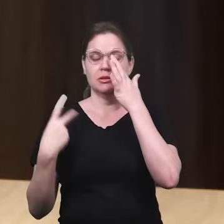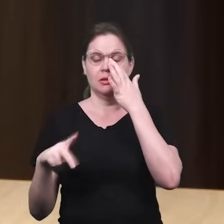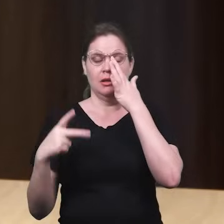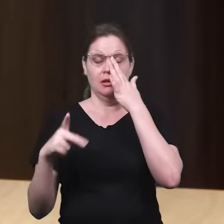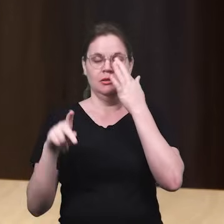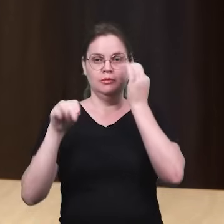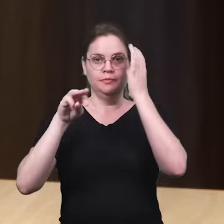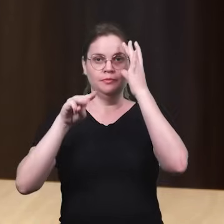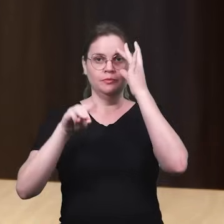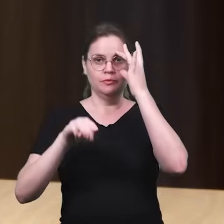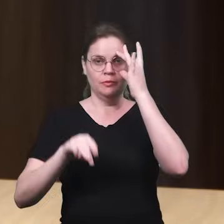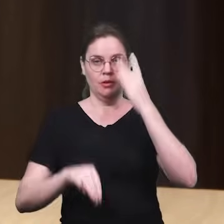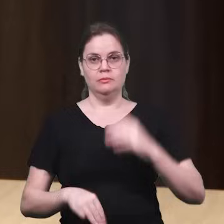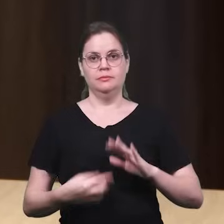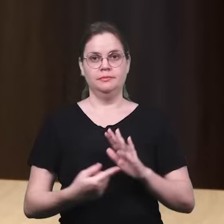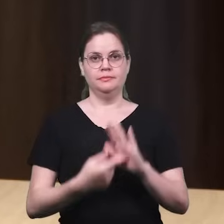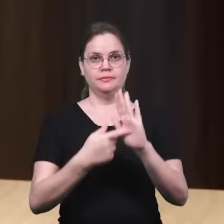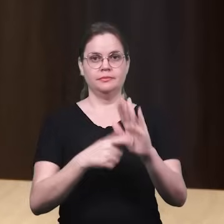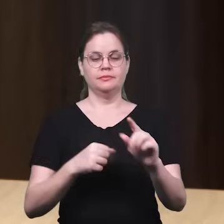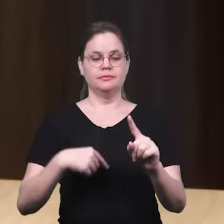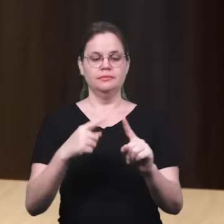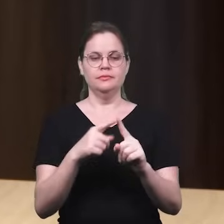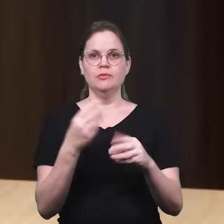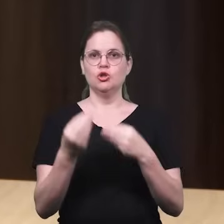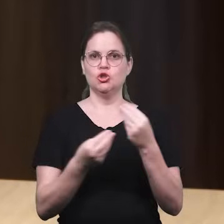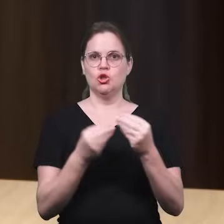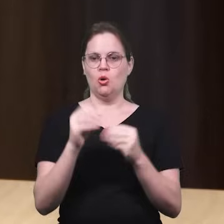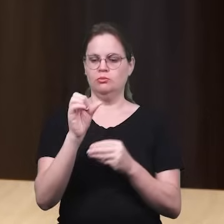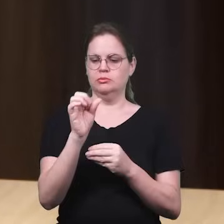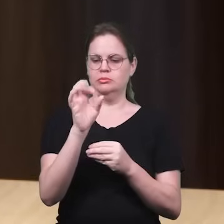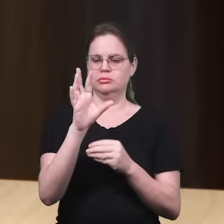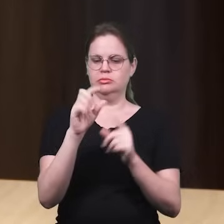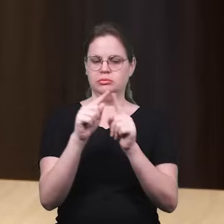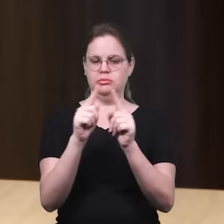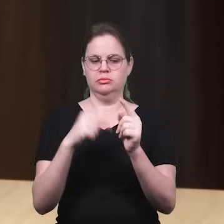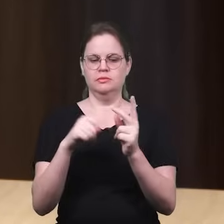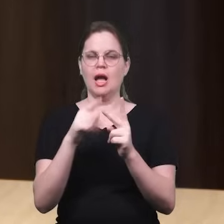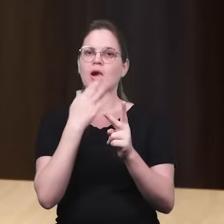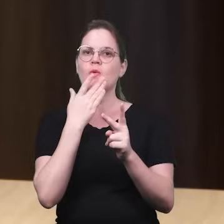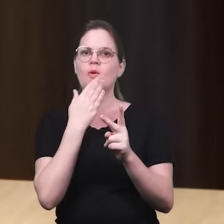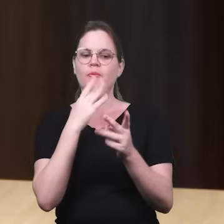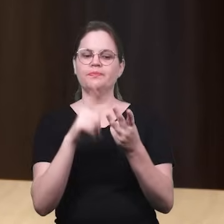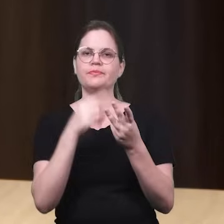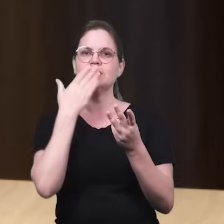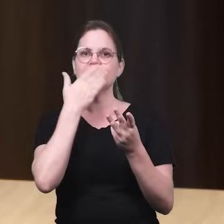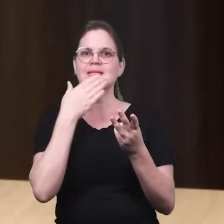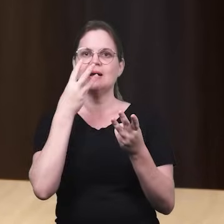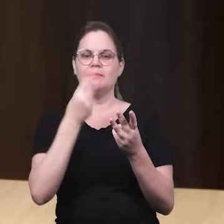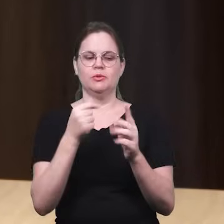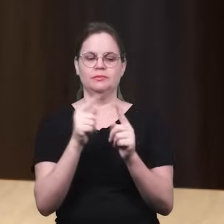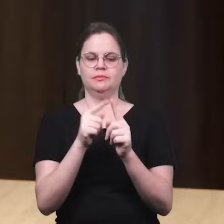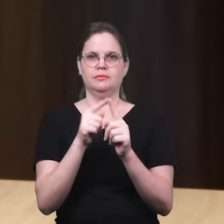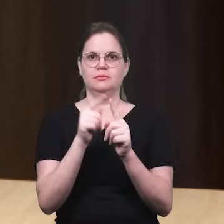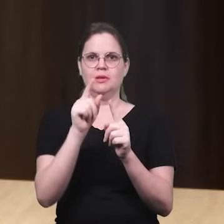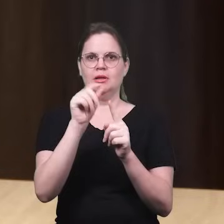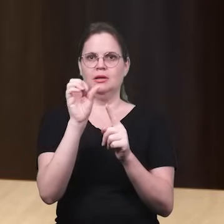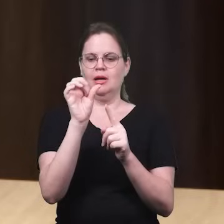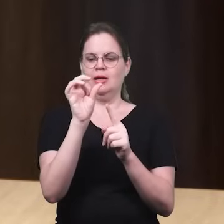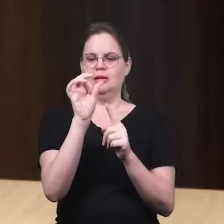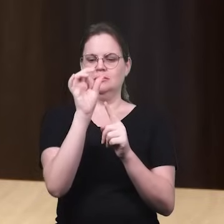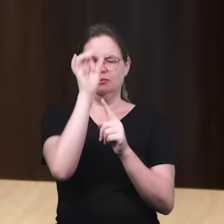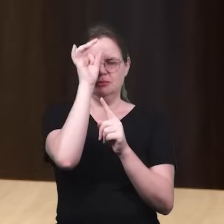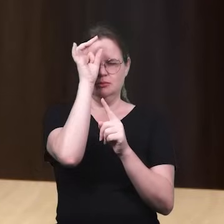apresentam a forma, a cor e o sabor do maná. A forma dele era como a forma de